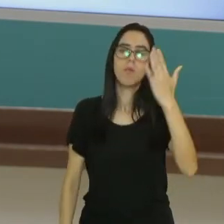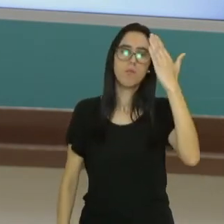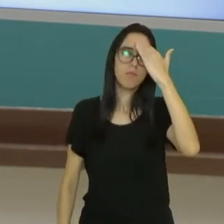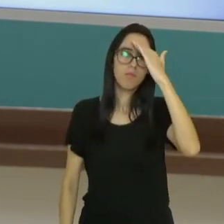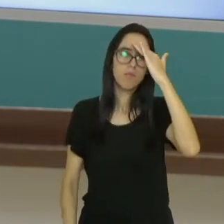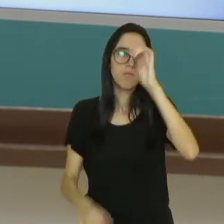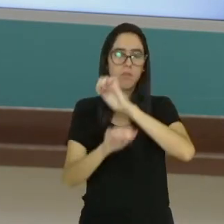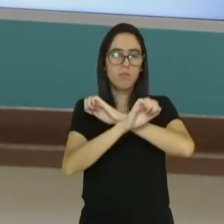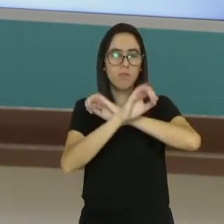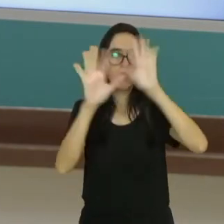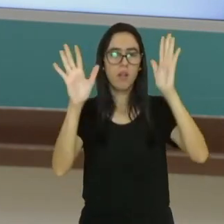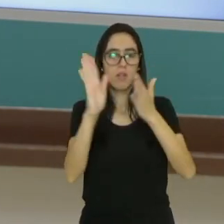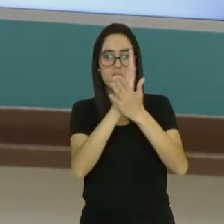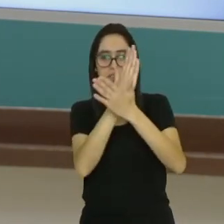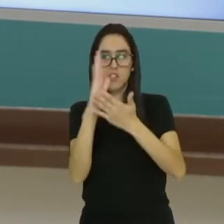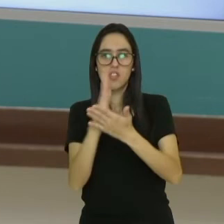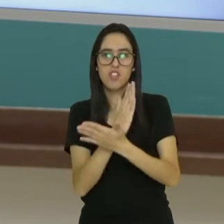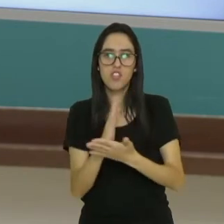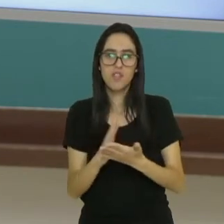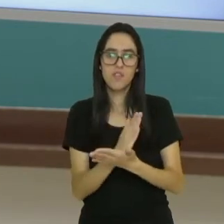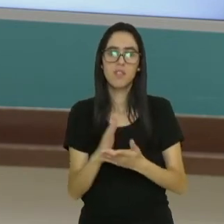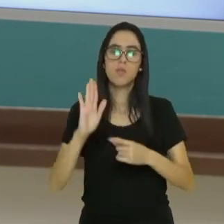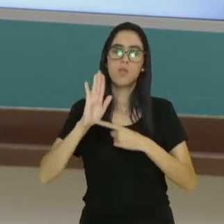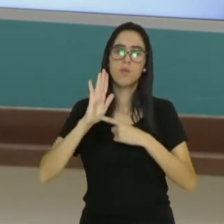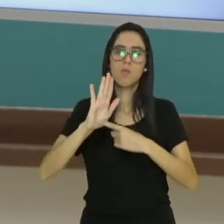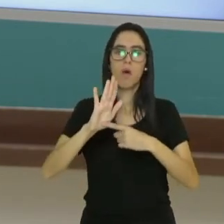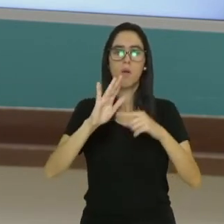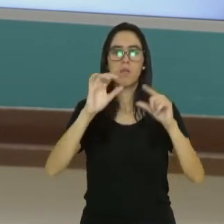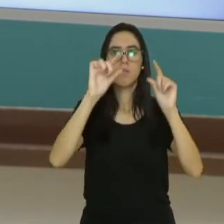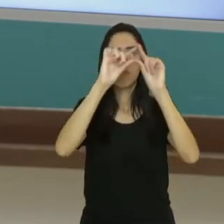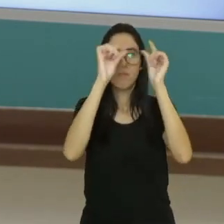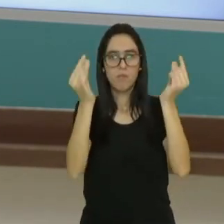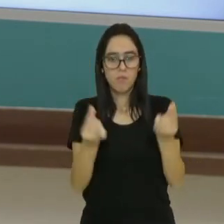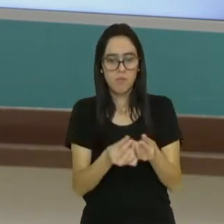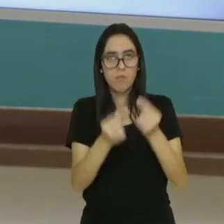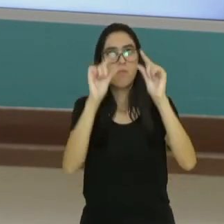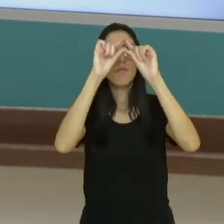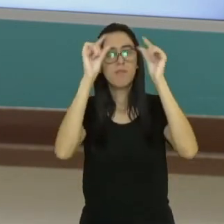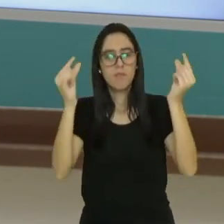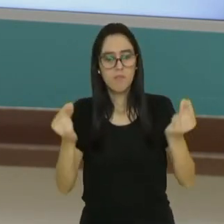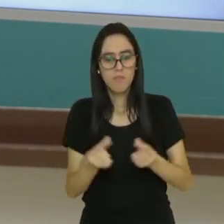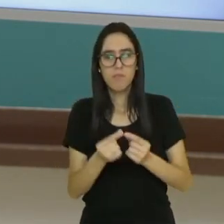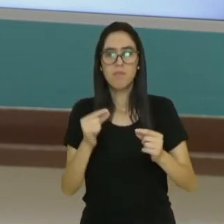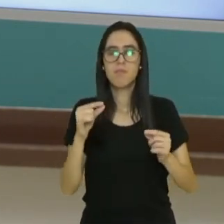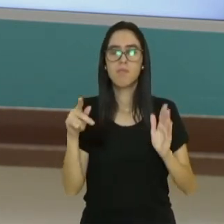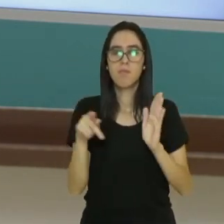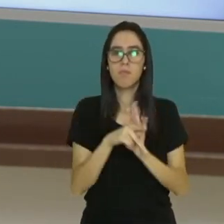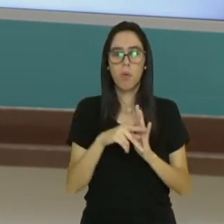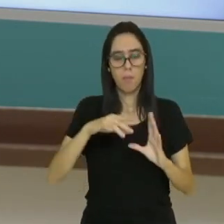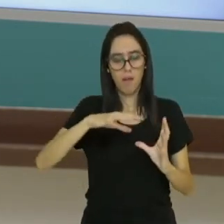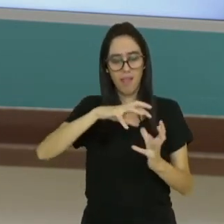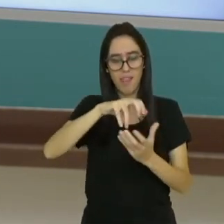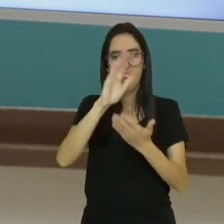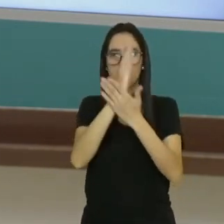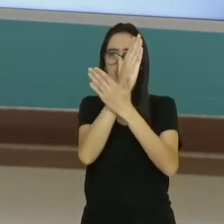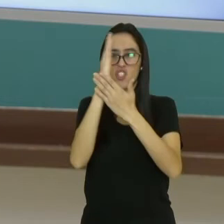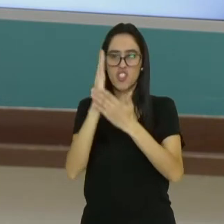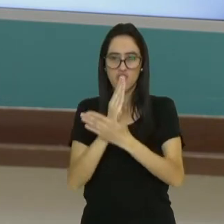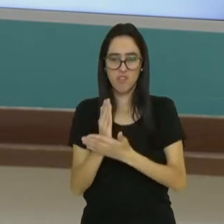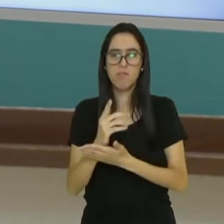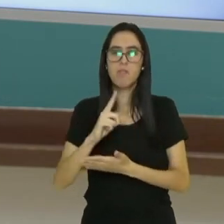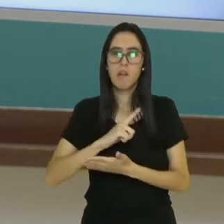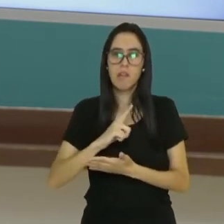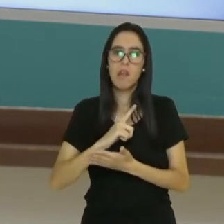essa divisão ali, mostrando as camadas internas da Terra, né, como ela está dividida, e os